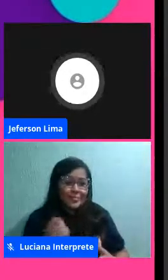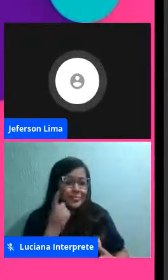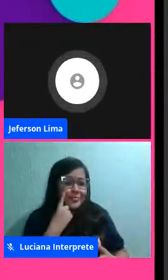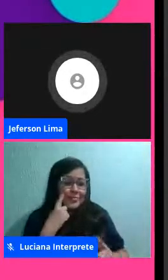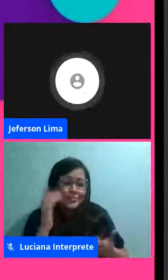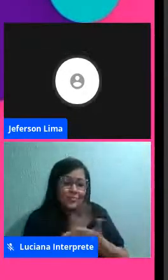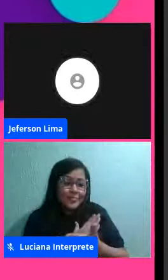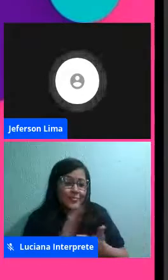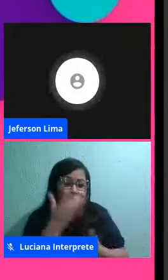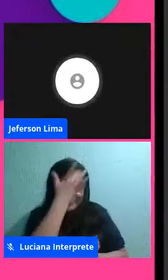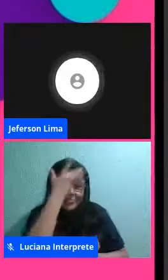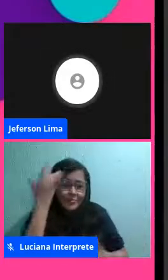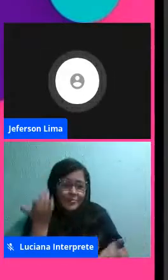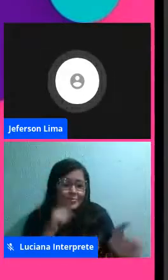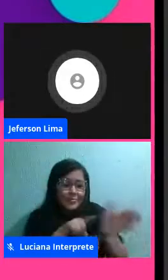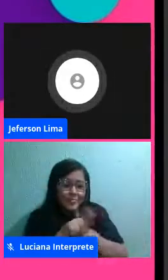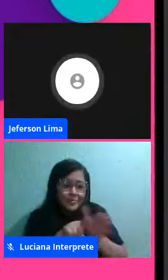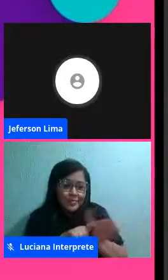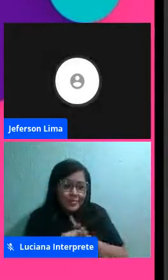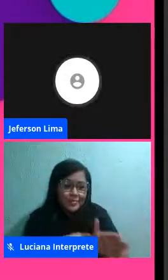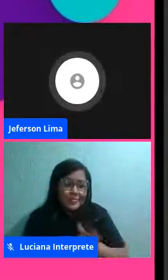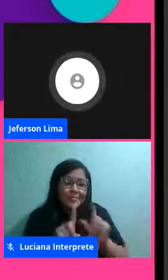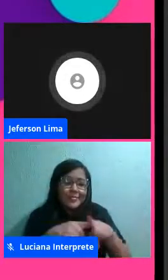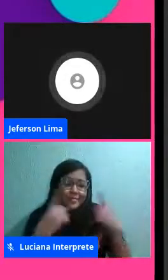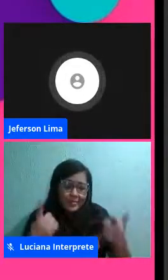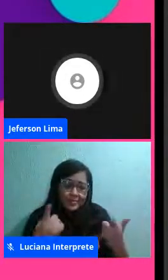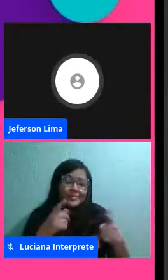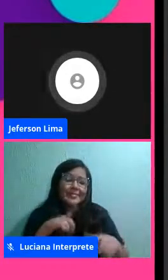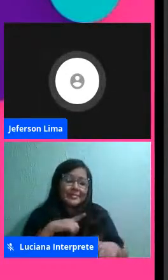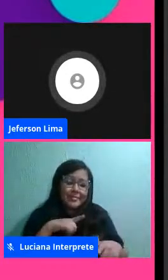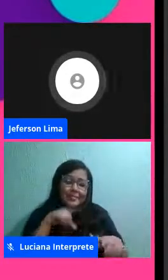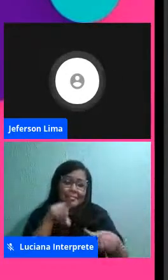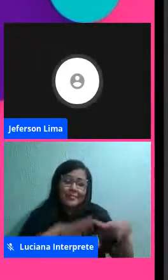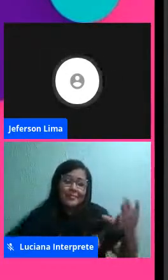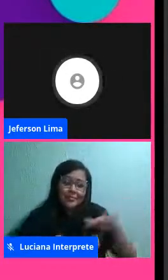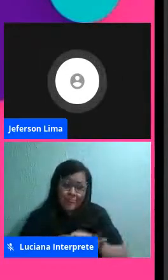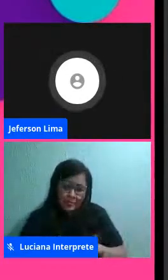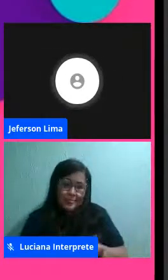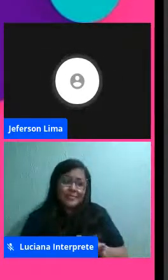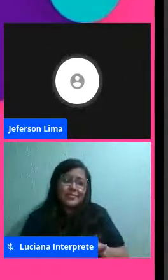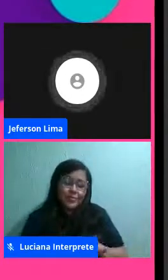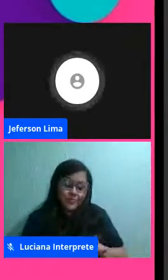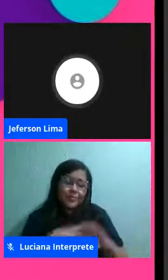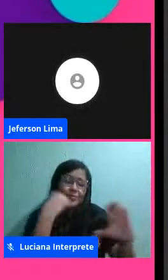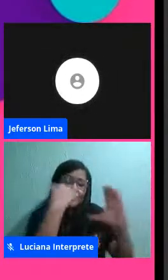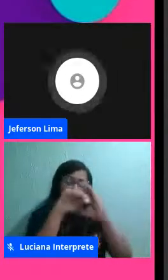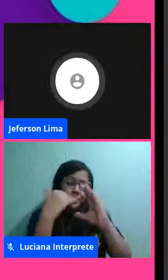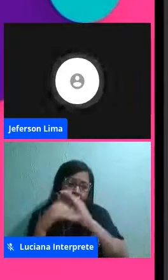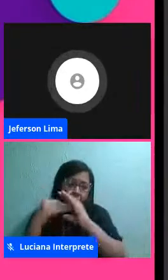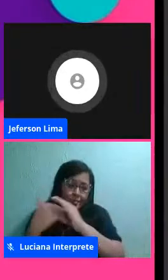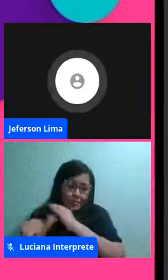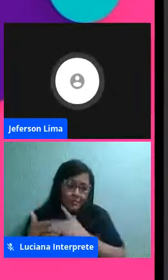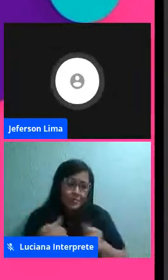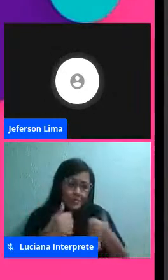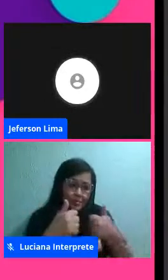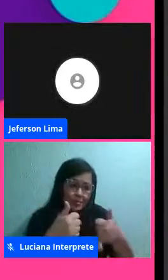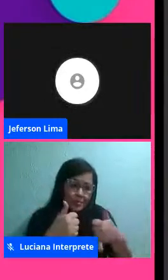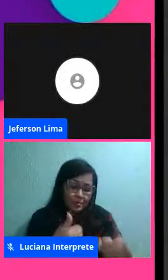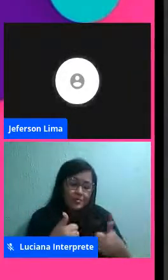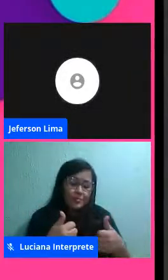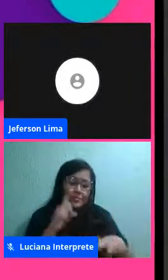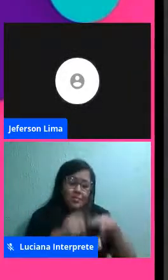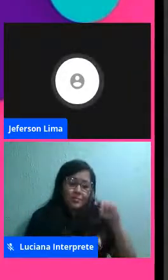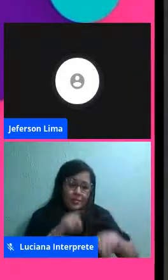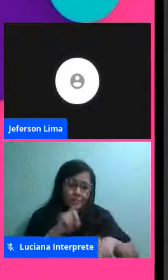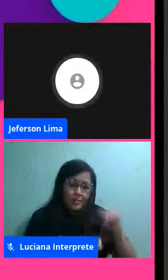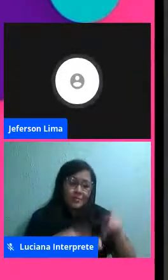um pouquinho, mas sim, fica gravado. Vou mandar os materiais. E aí no material eu mando um linkzinho